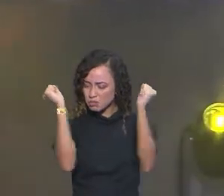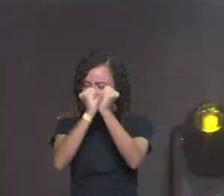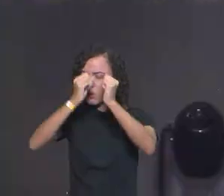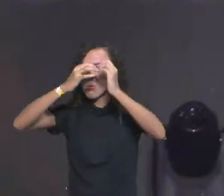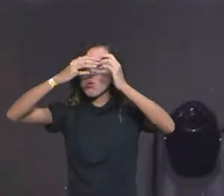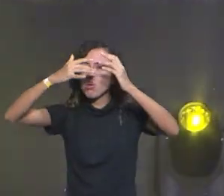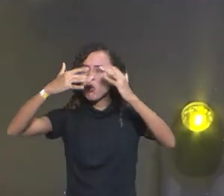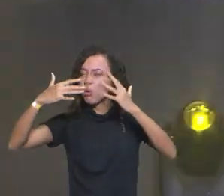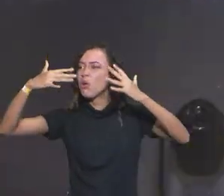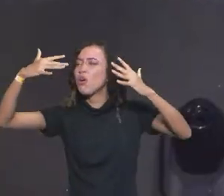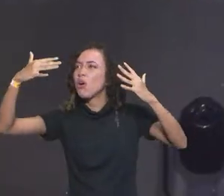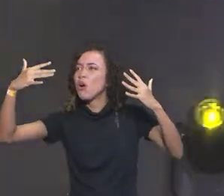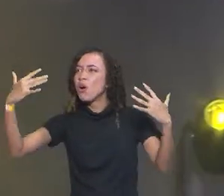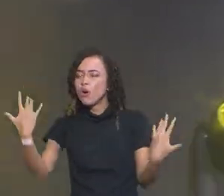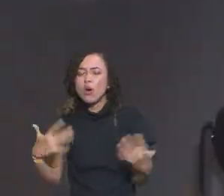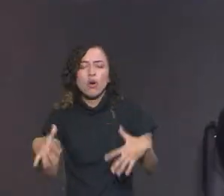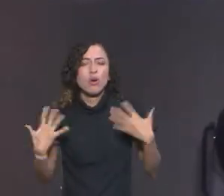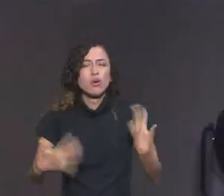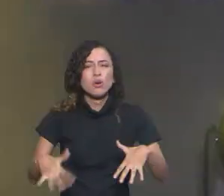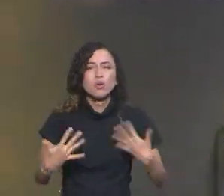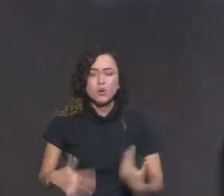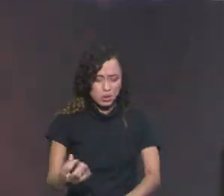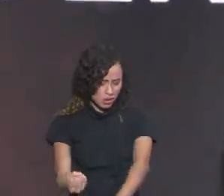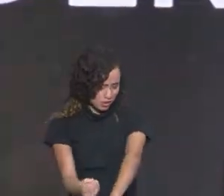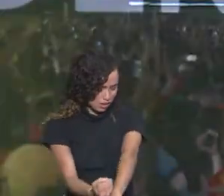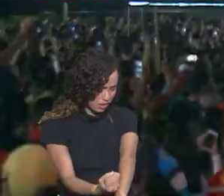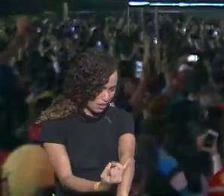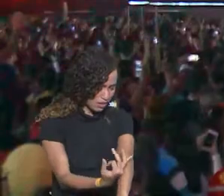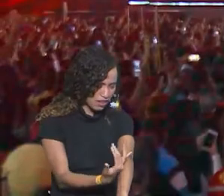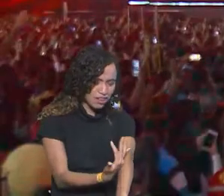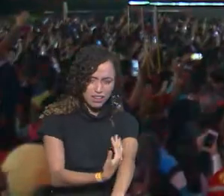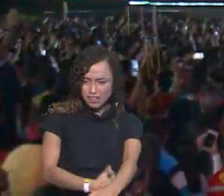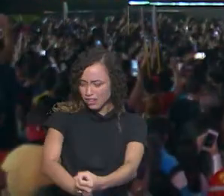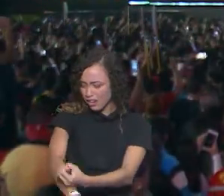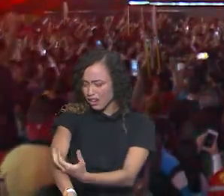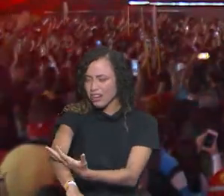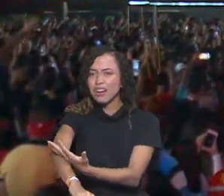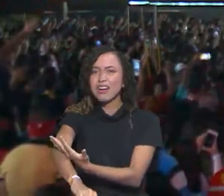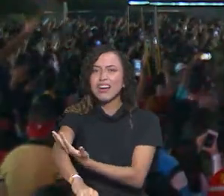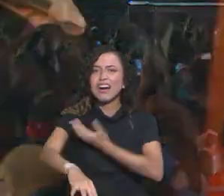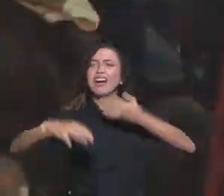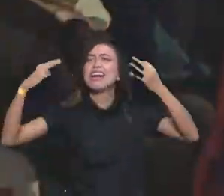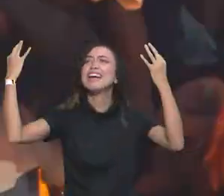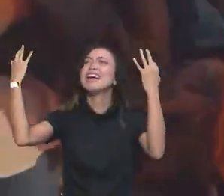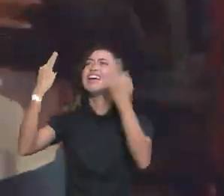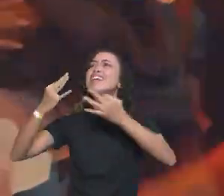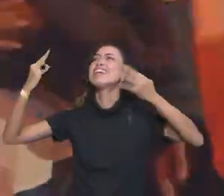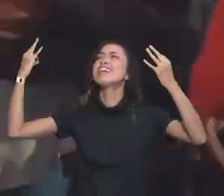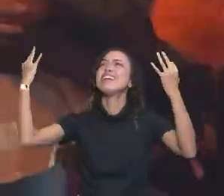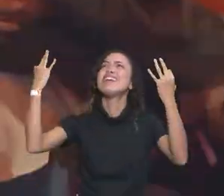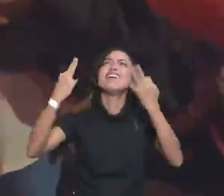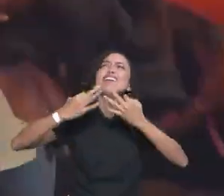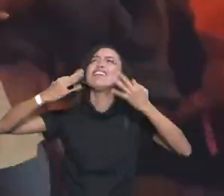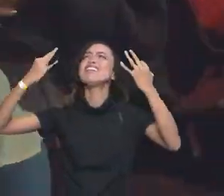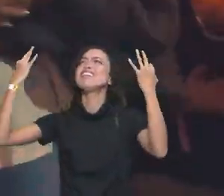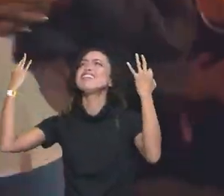tem como os olhos eu não e na Ricardo